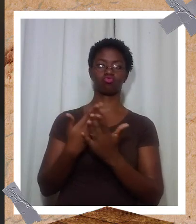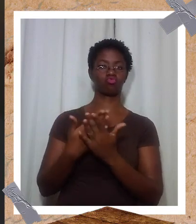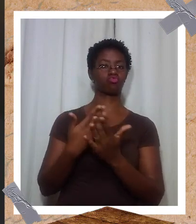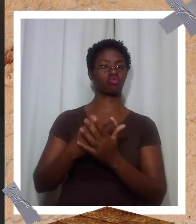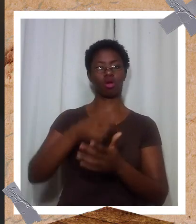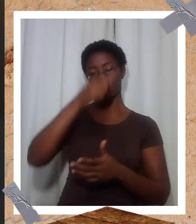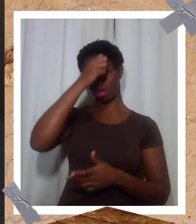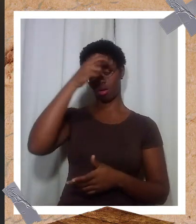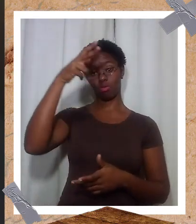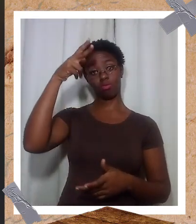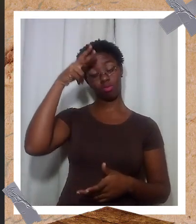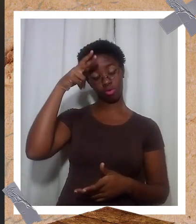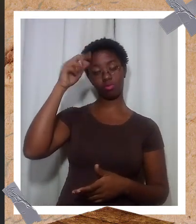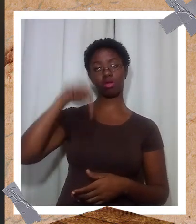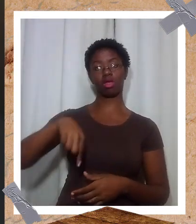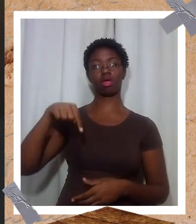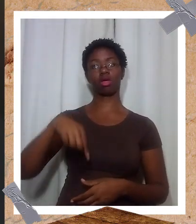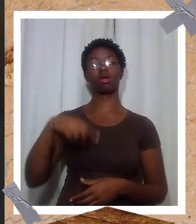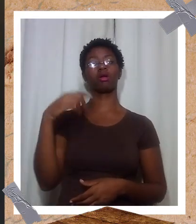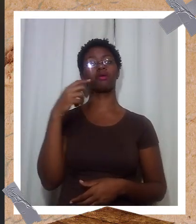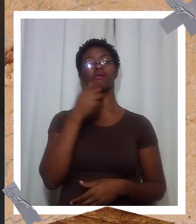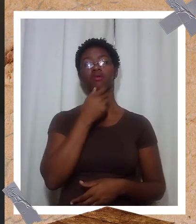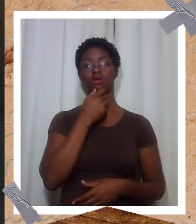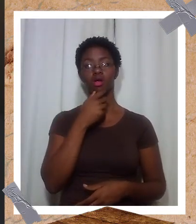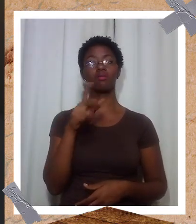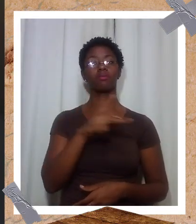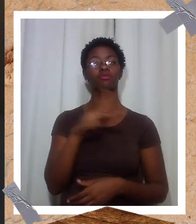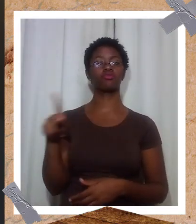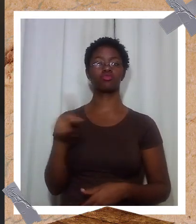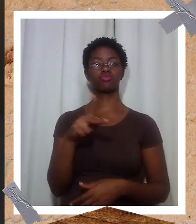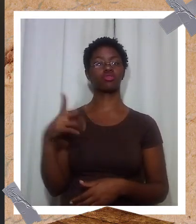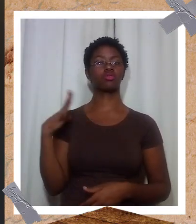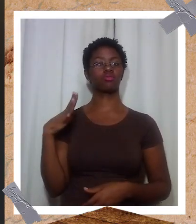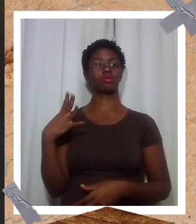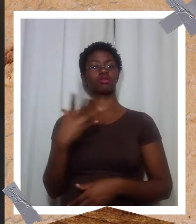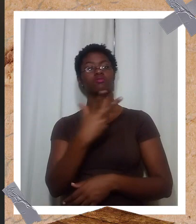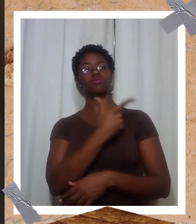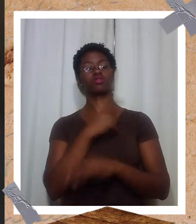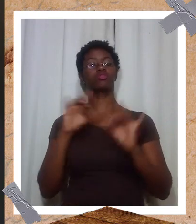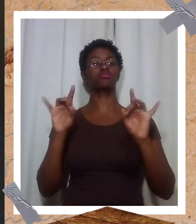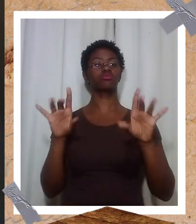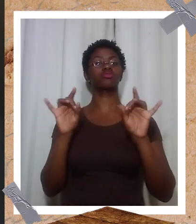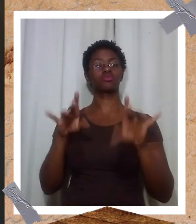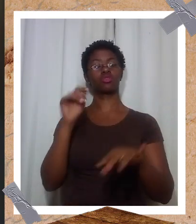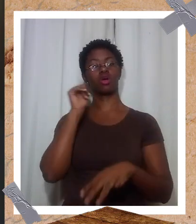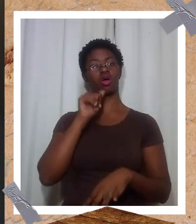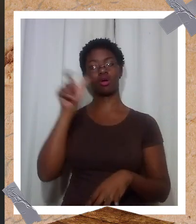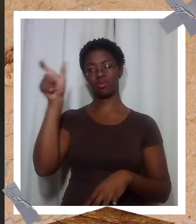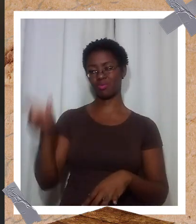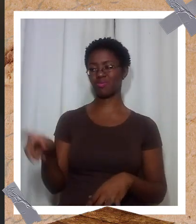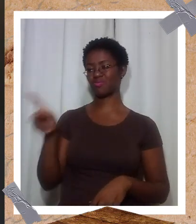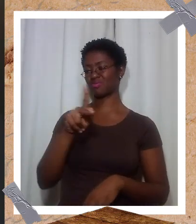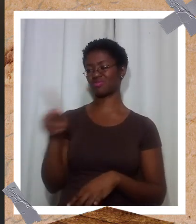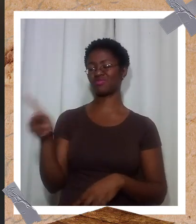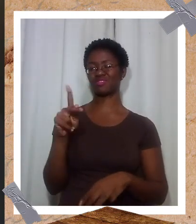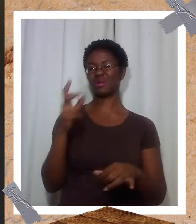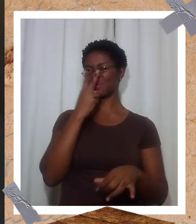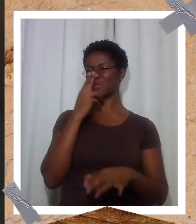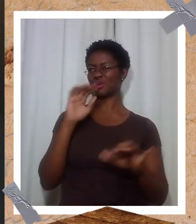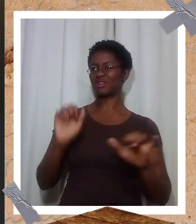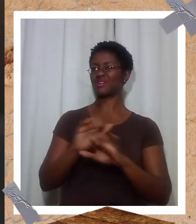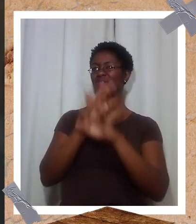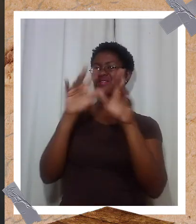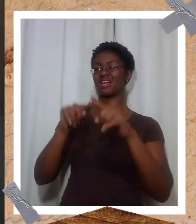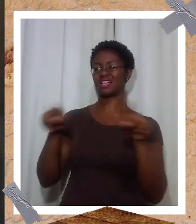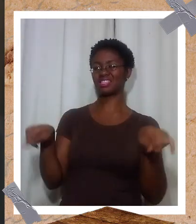bairro da Penha, tive professores maravilhosos, assim, em especial essa professora que ela abria a